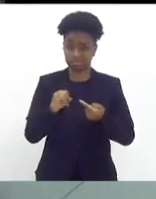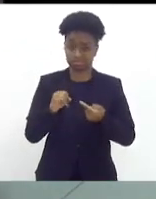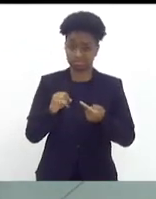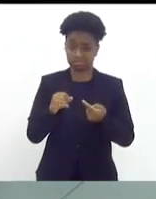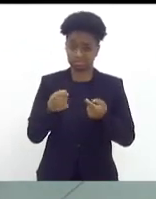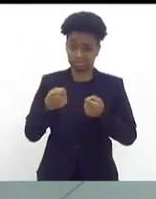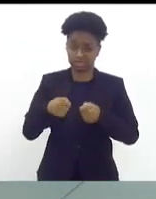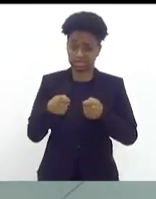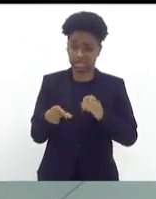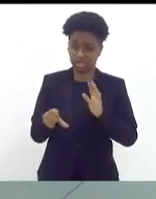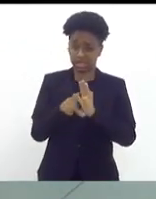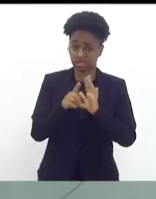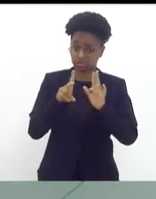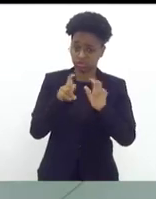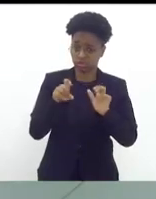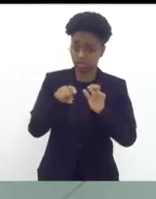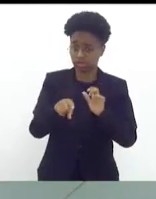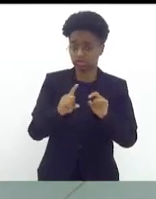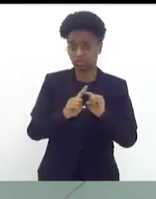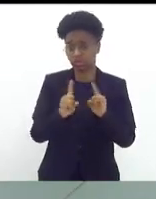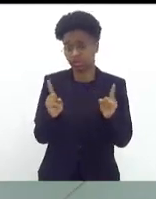lei específica sobre isso, mas...